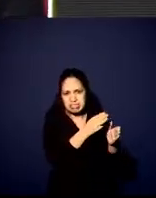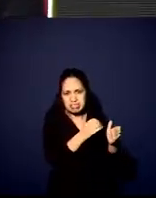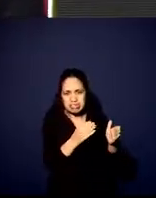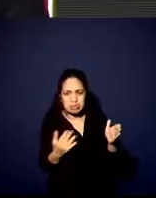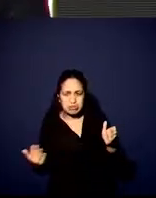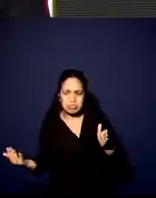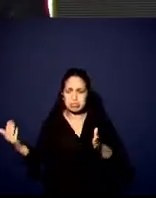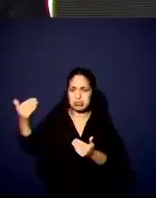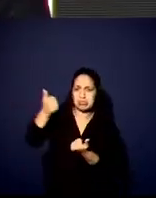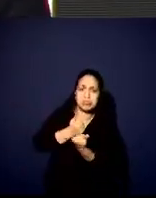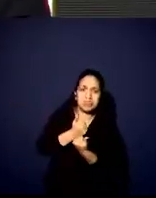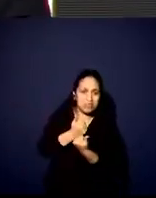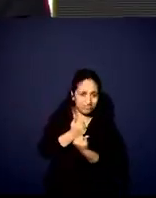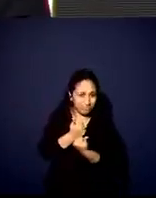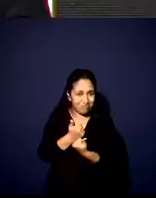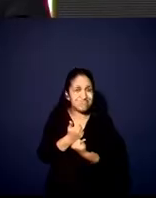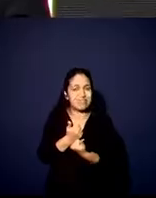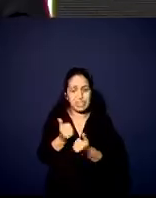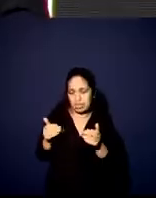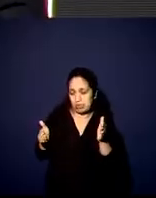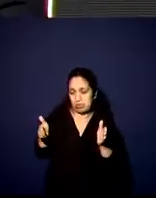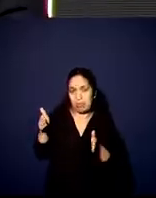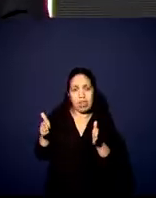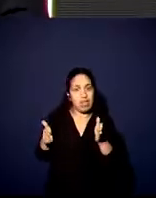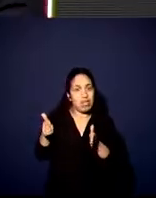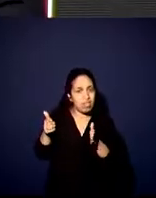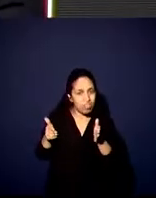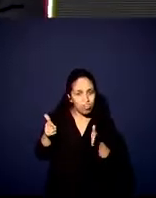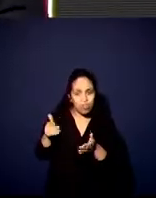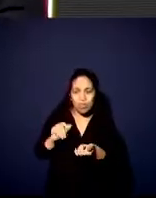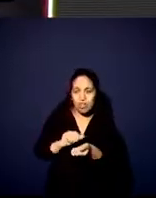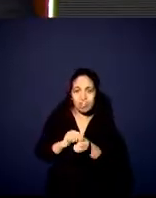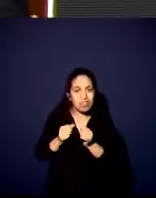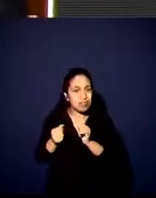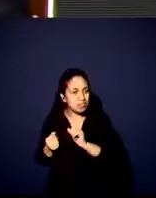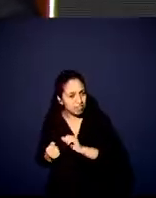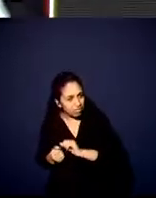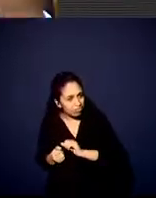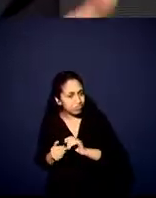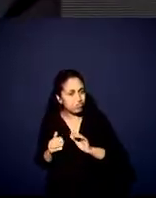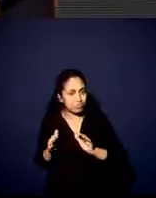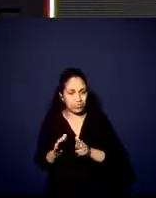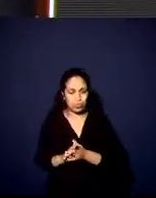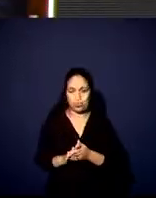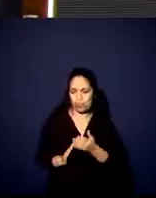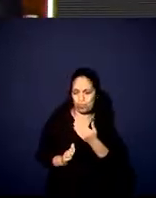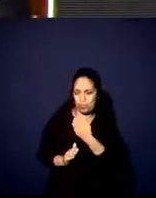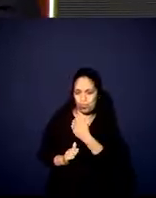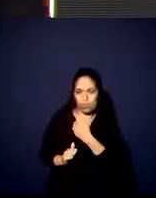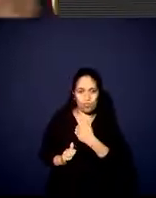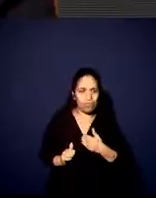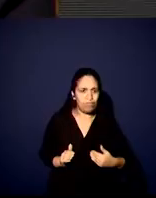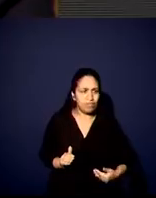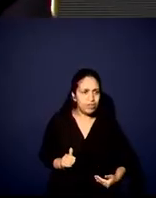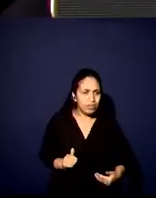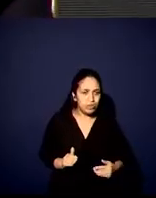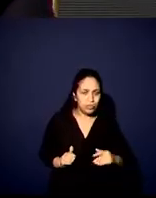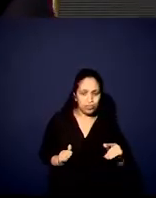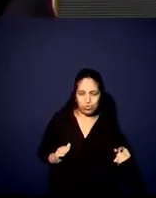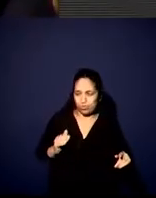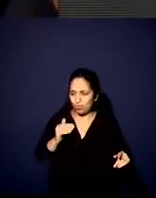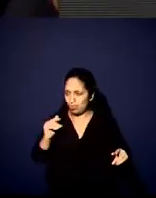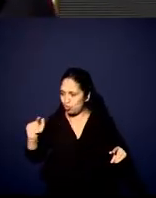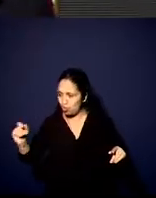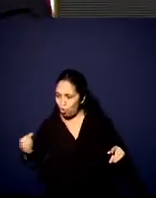se elegeram não é um período ainda de uma transição entre o governo muito distante ideologicamente um do outro